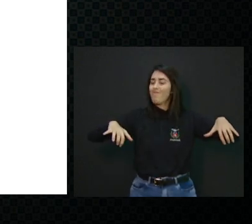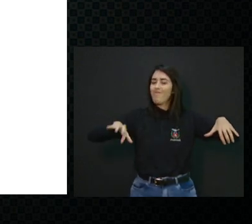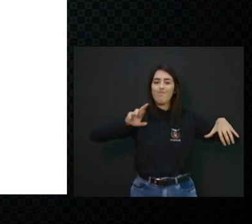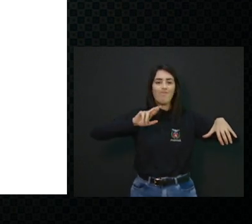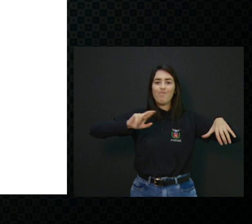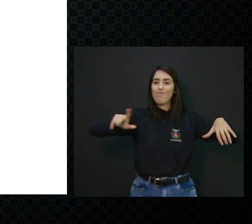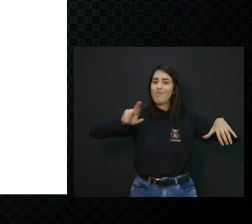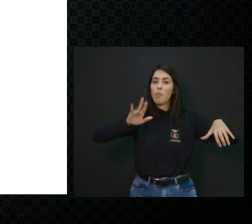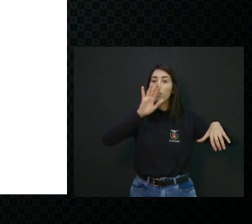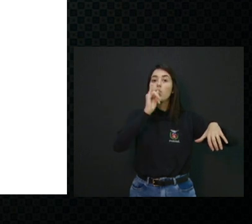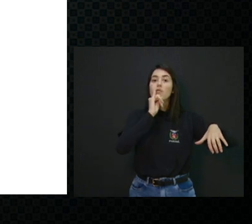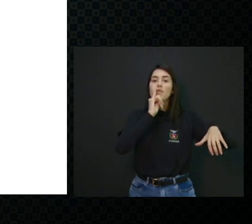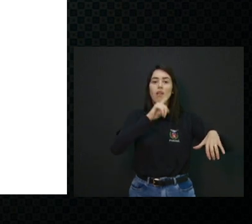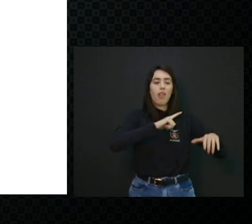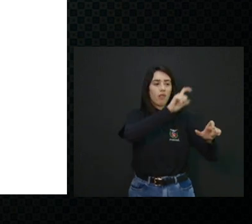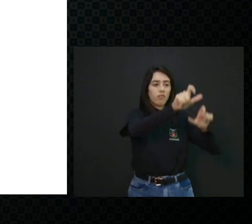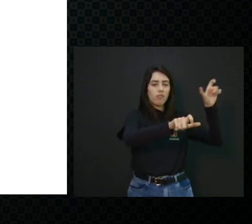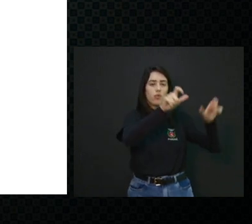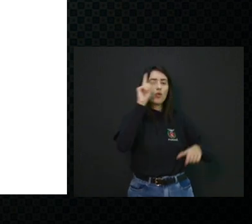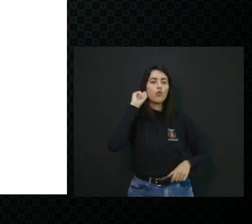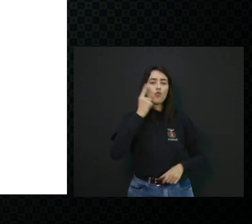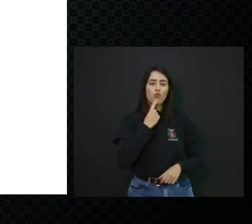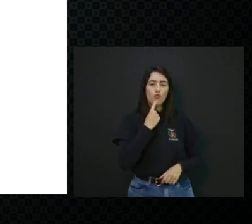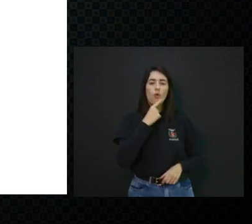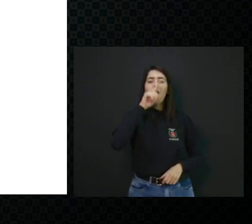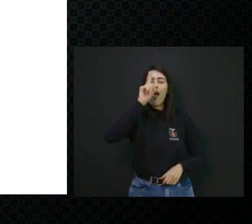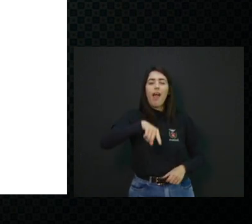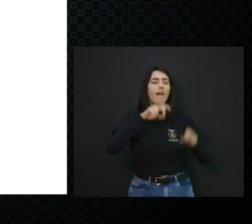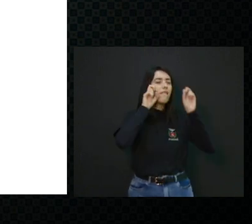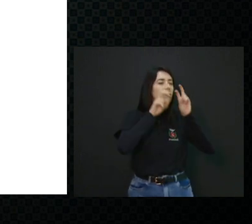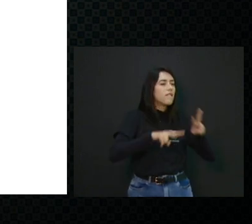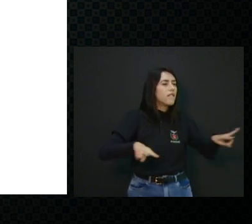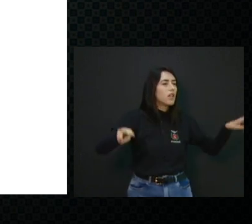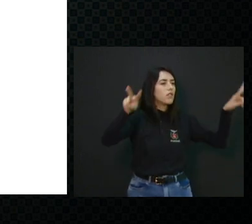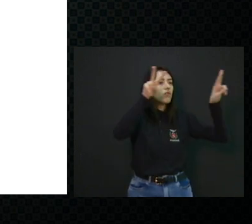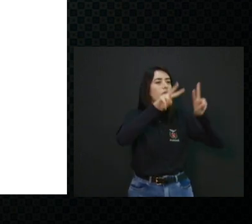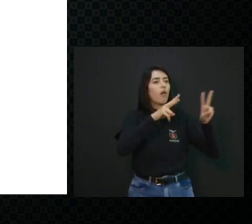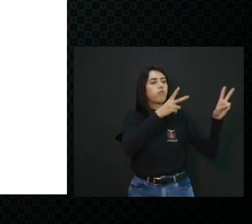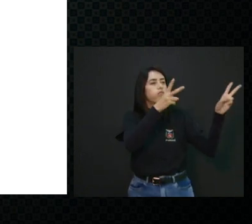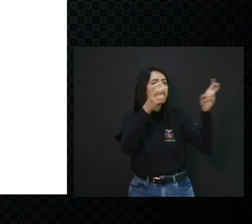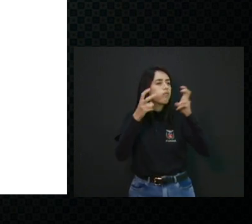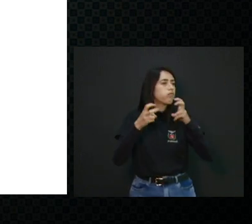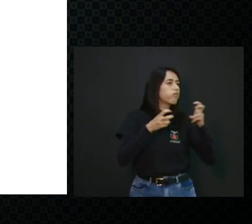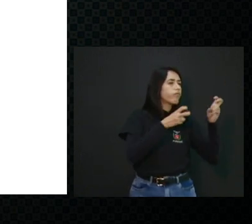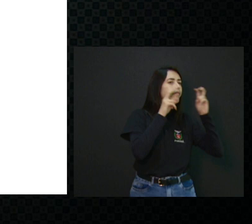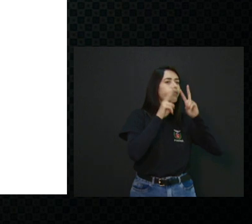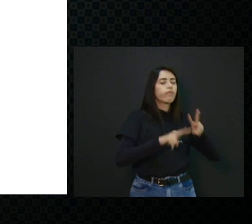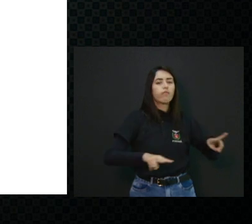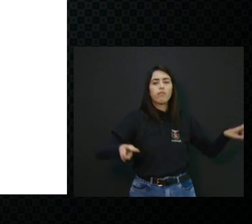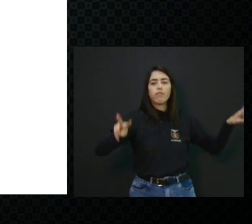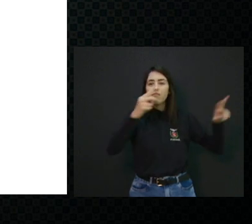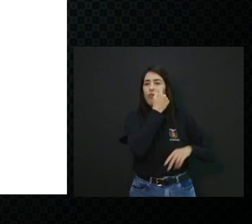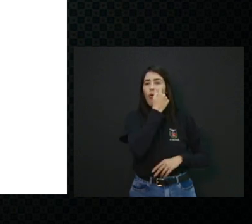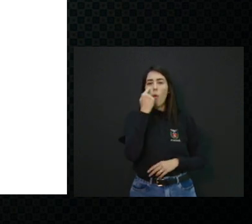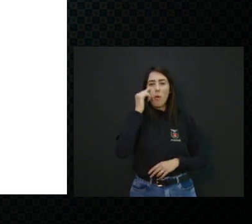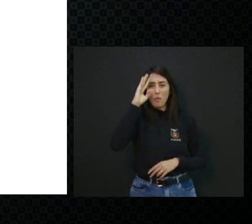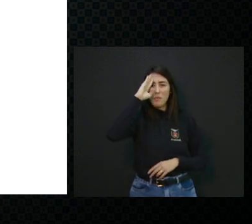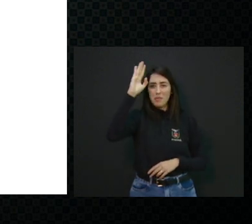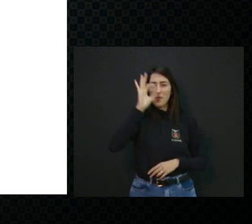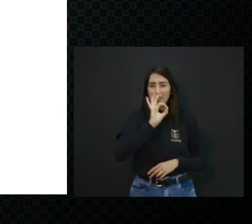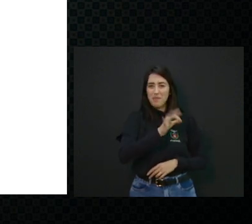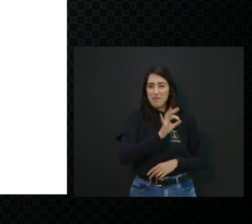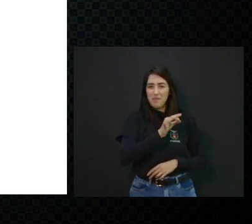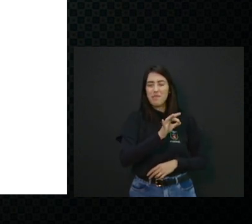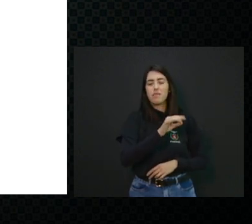do surdo, que ele é visual, ele percebe o mundo, as interações dele no sujeito visual. Né? Então,